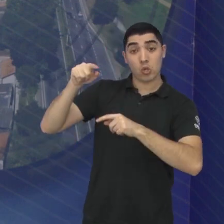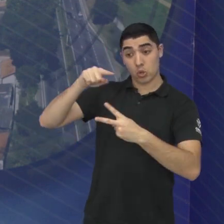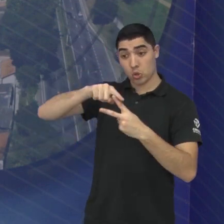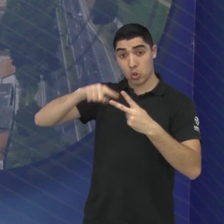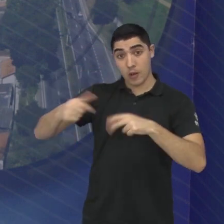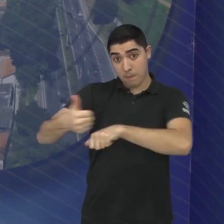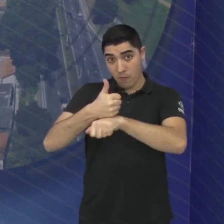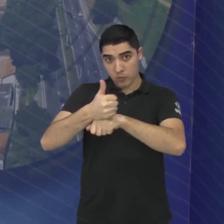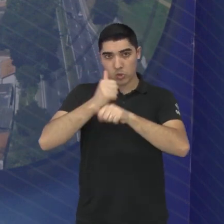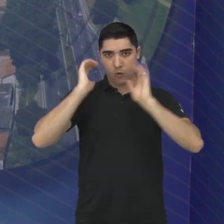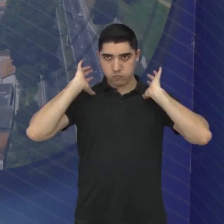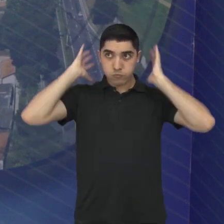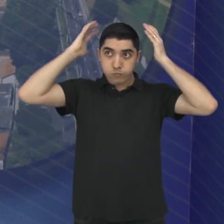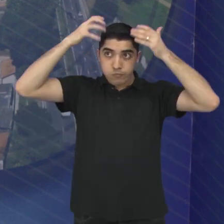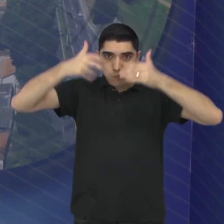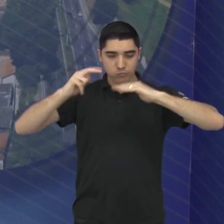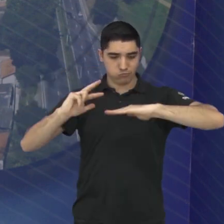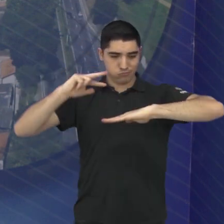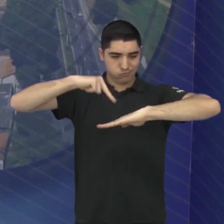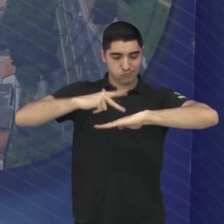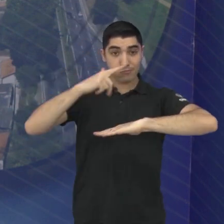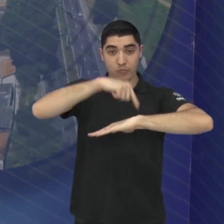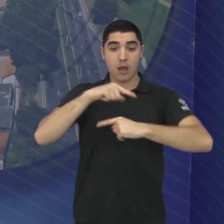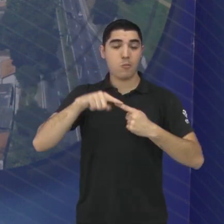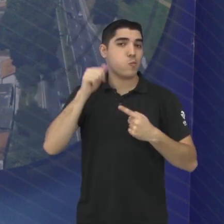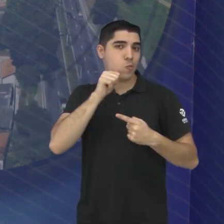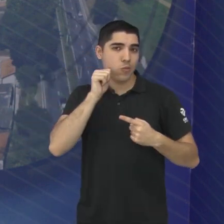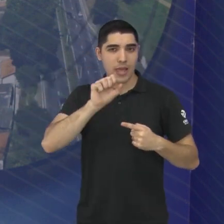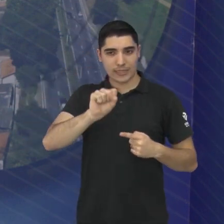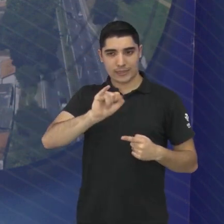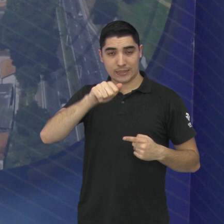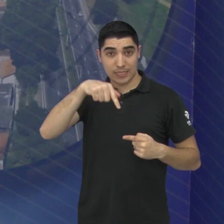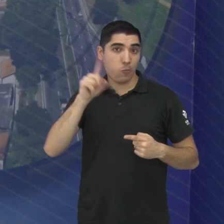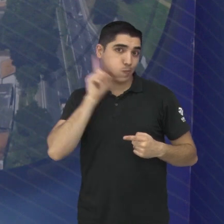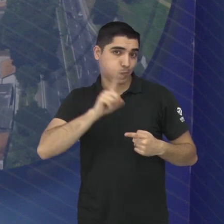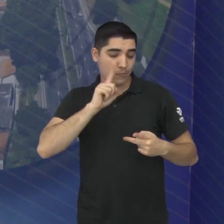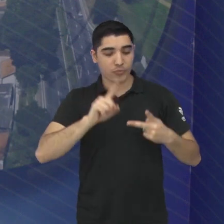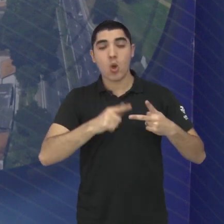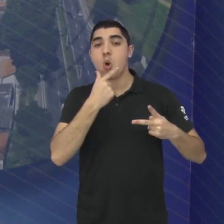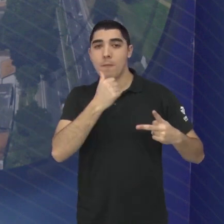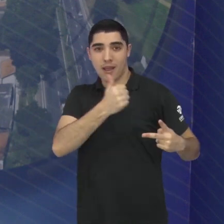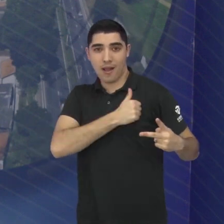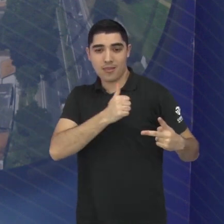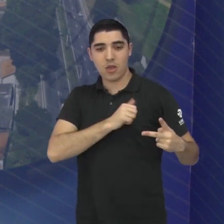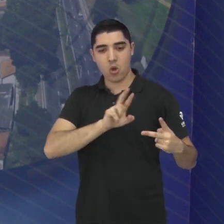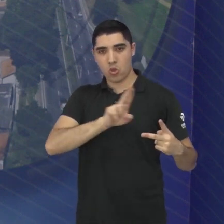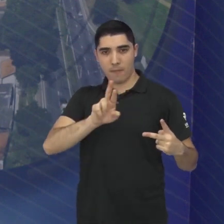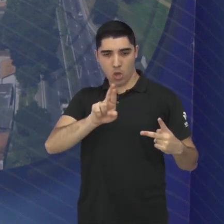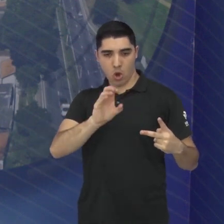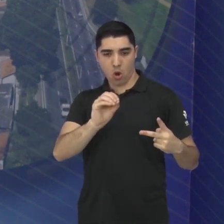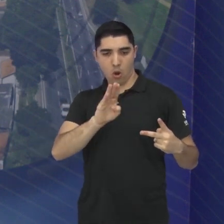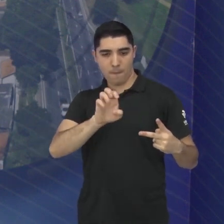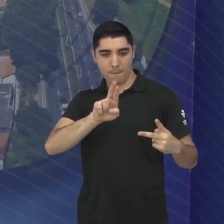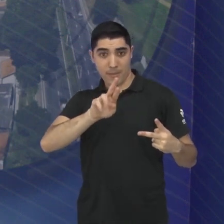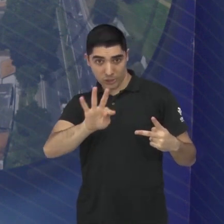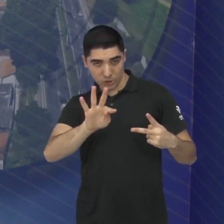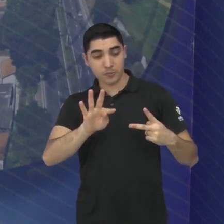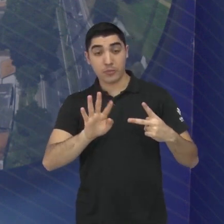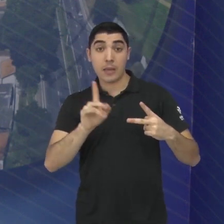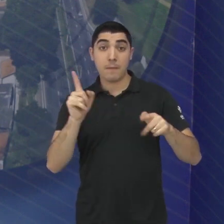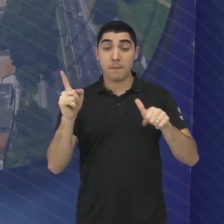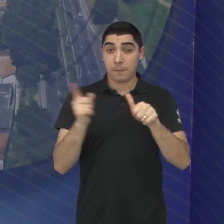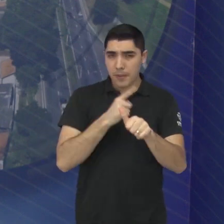presente em um desses dias e conversei com 2 astronautas que estiveram presentes, que é a americana Sian Proctor e também